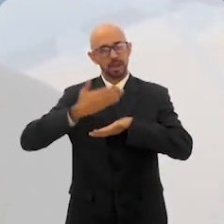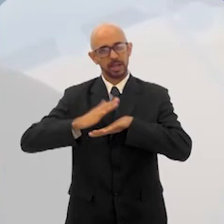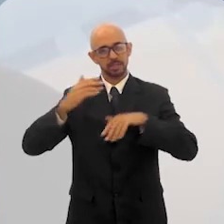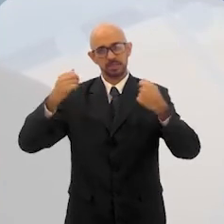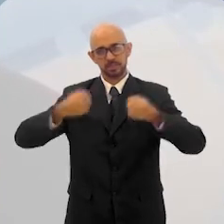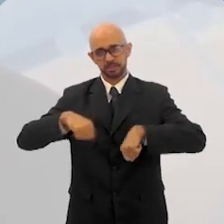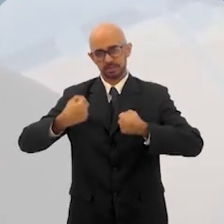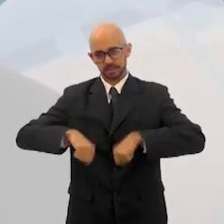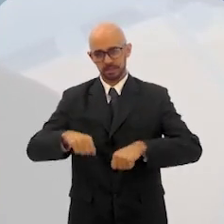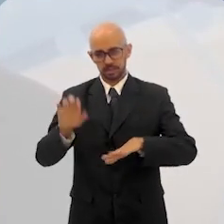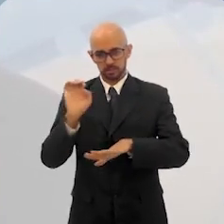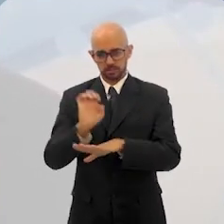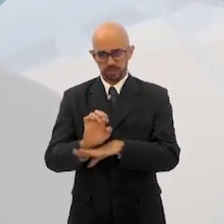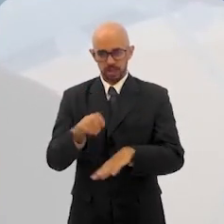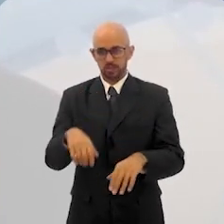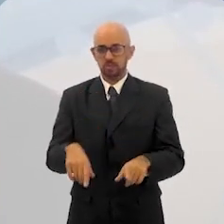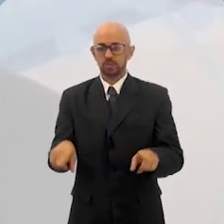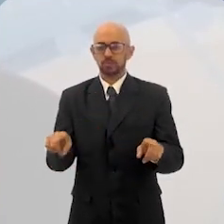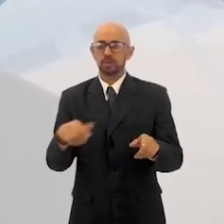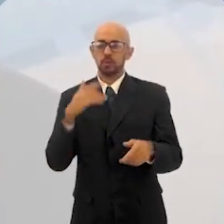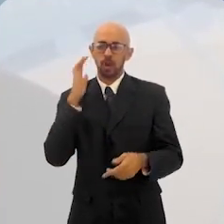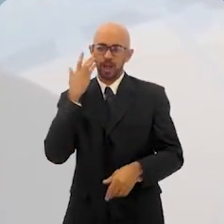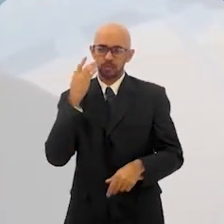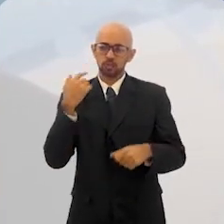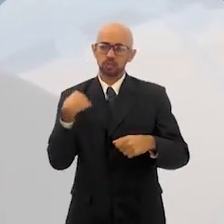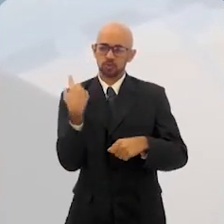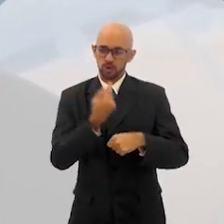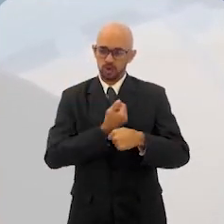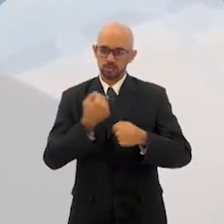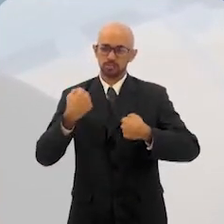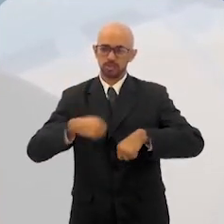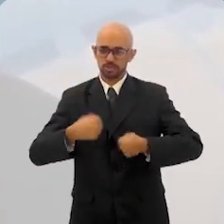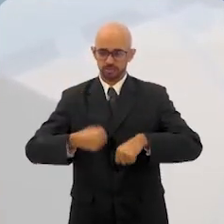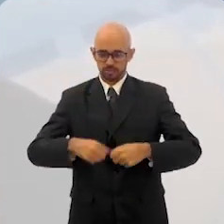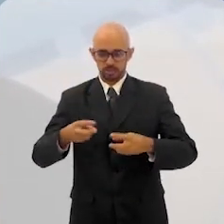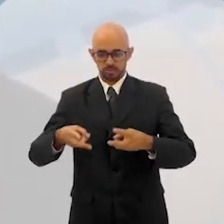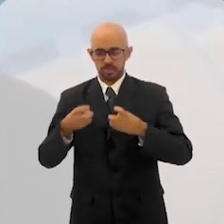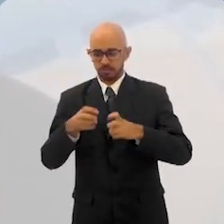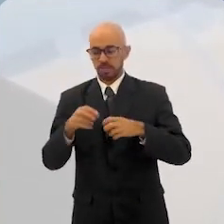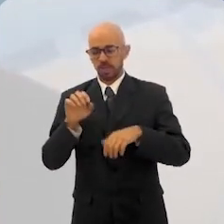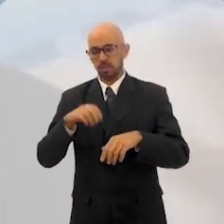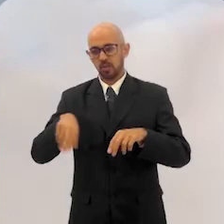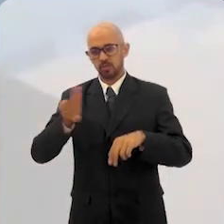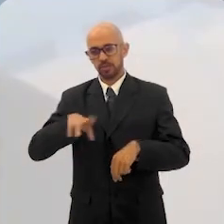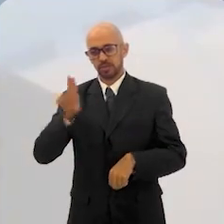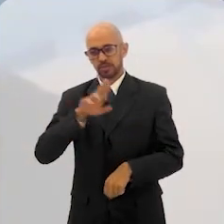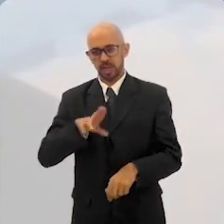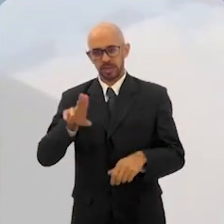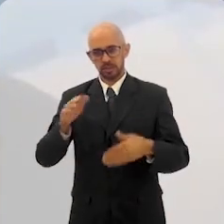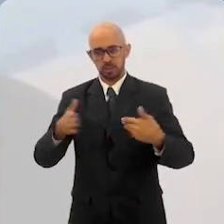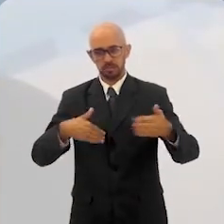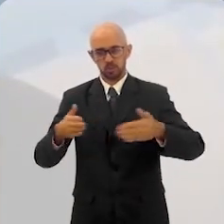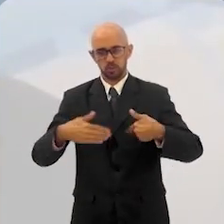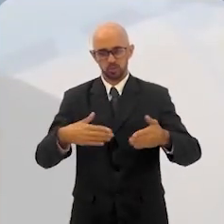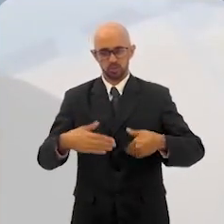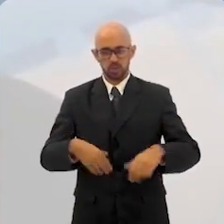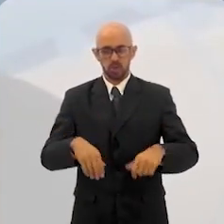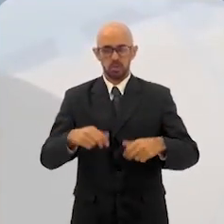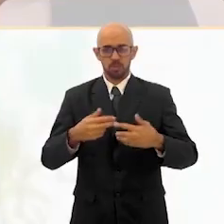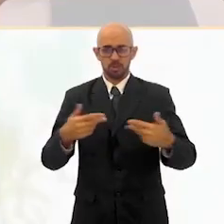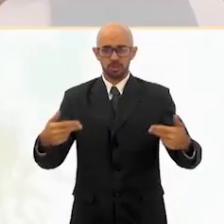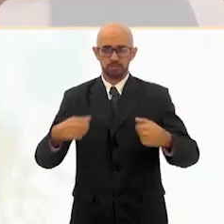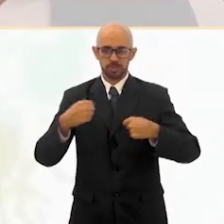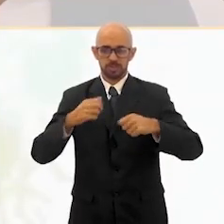E eu acho que isso a gente precisa cada vez mais olhar para a universidade e o setor produtivo como algo que precisa dialogar